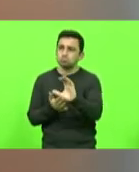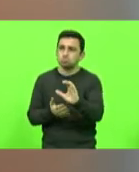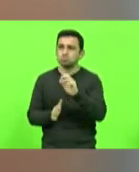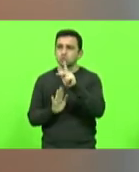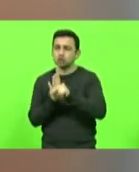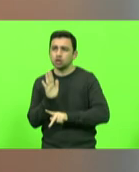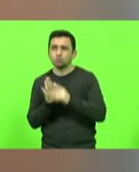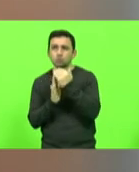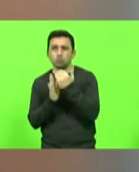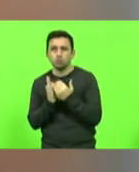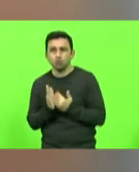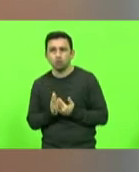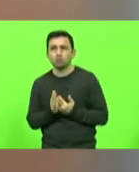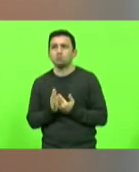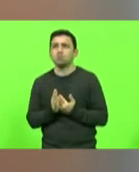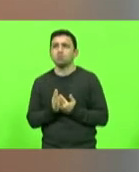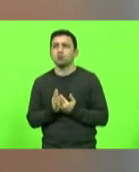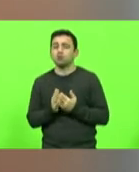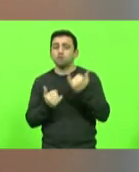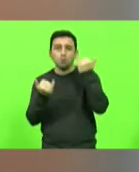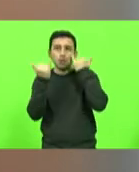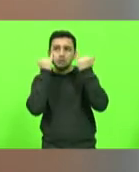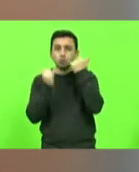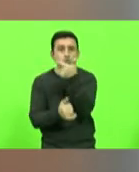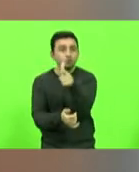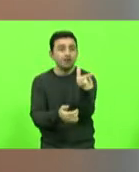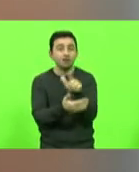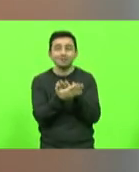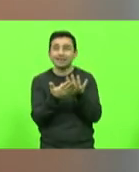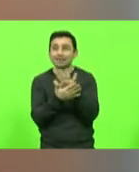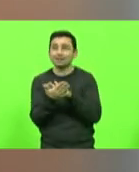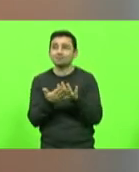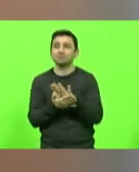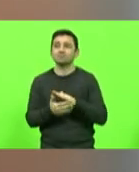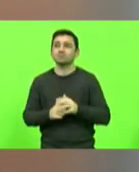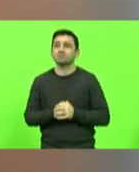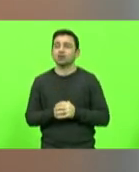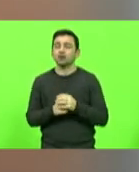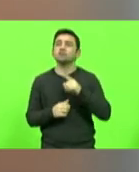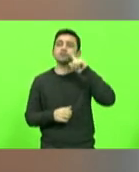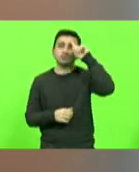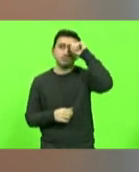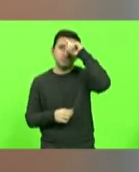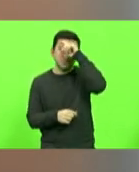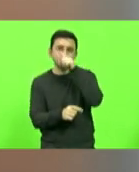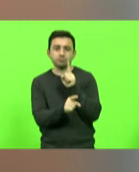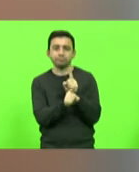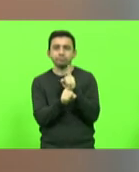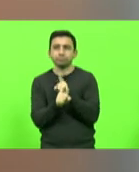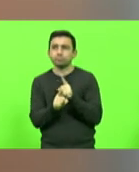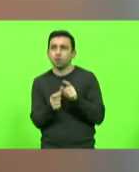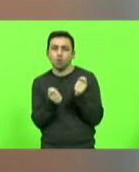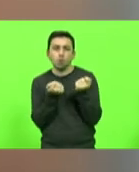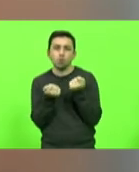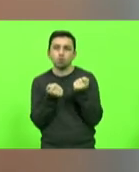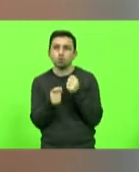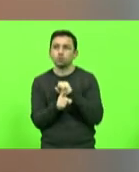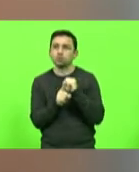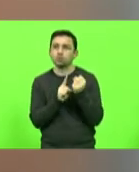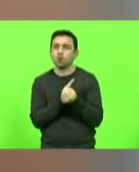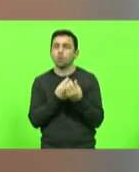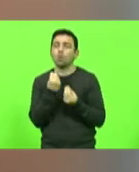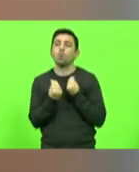e benefícios. Então, essas informações não estão disponíveis, logo, é difícil que o controle social seja